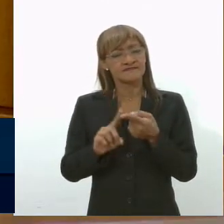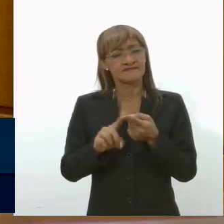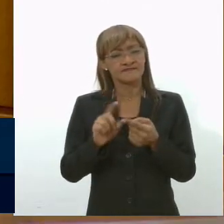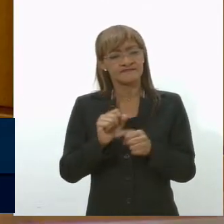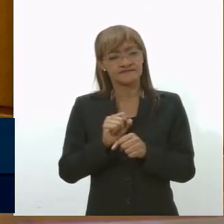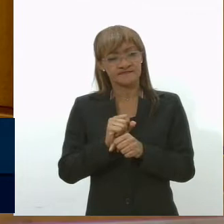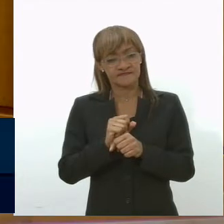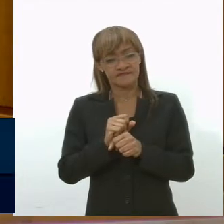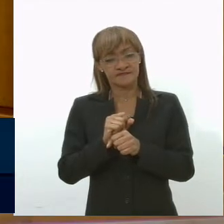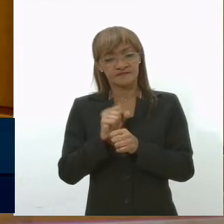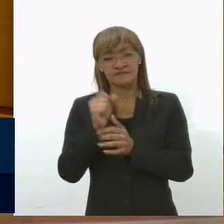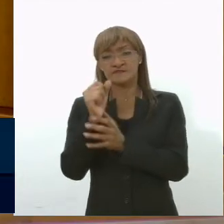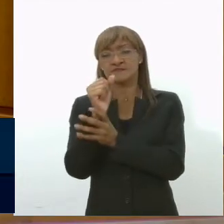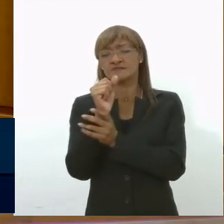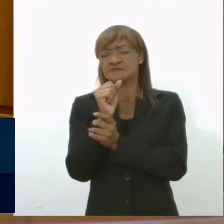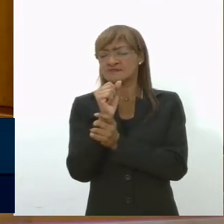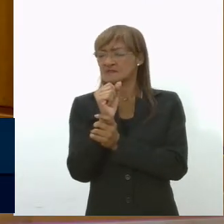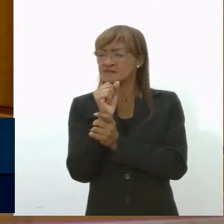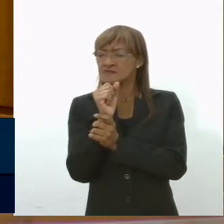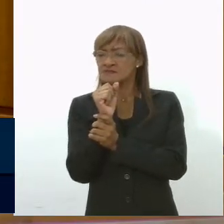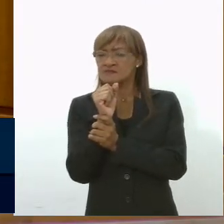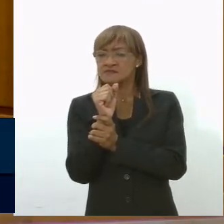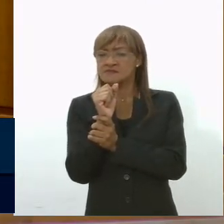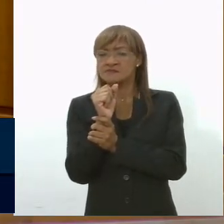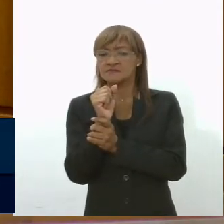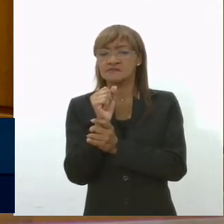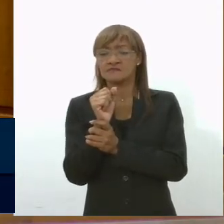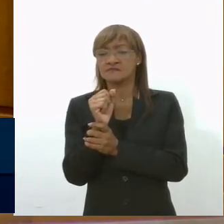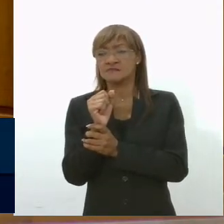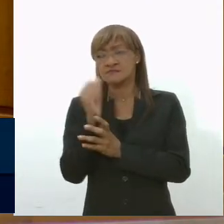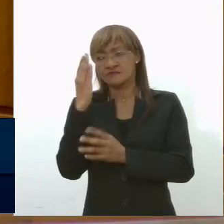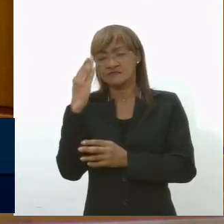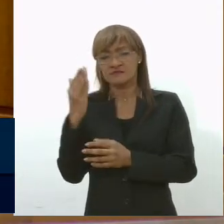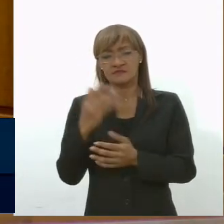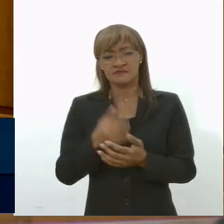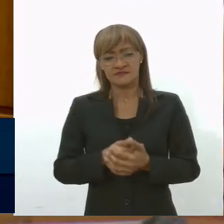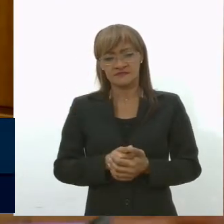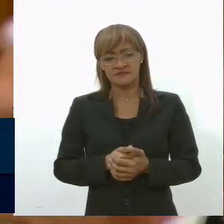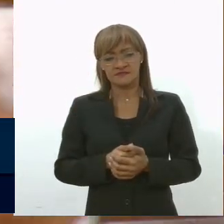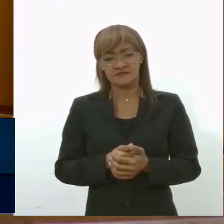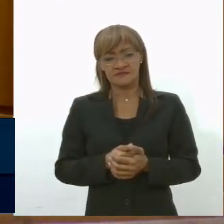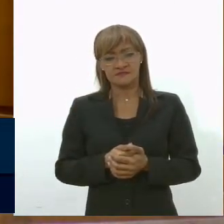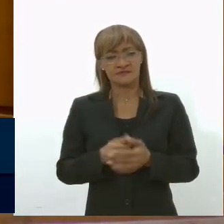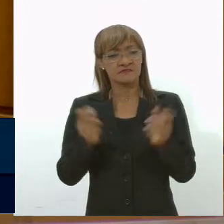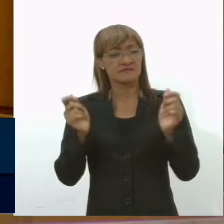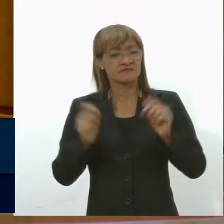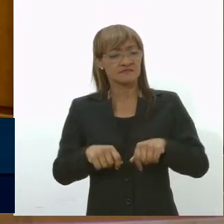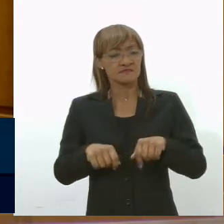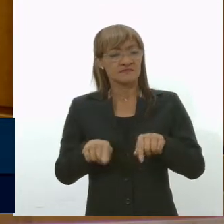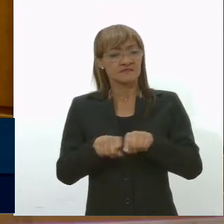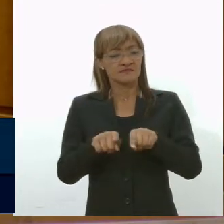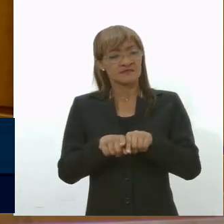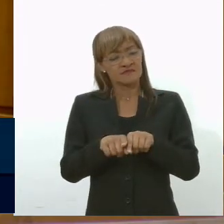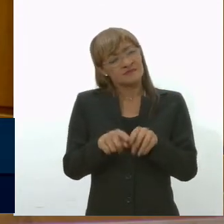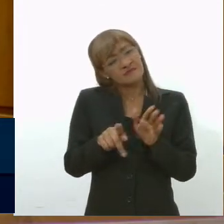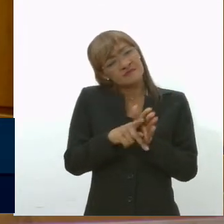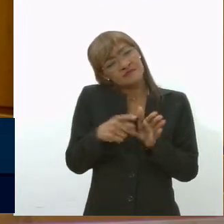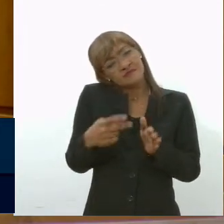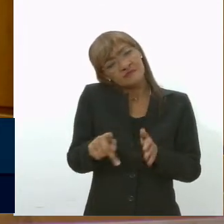garantia... Está até mais 2 minutos. Pois não, presidente, eu agradeço. Garantia das condições para o escoamento da produção, porque